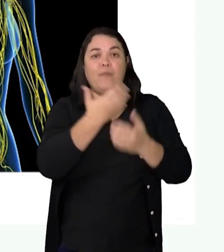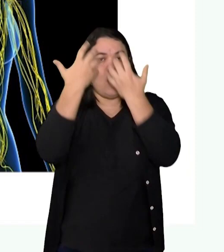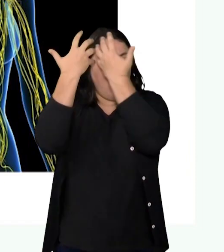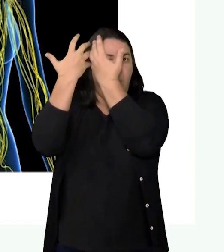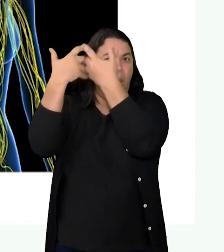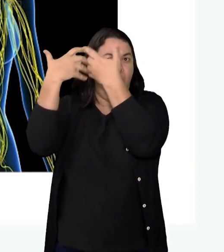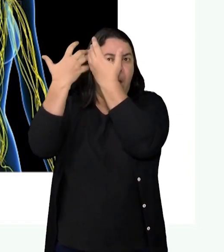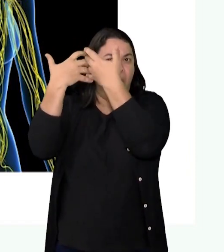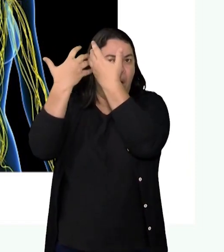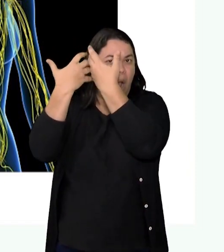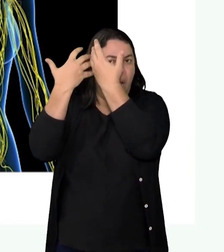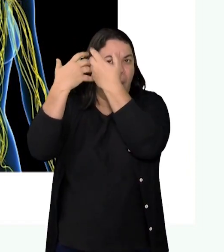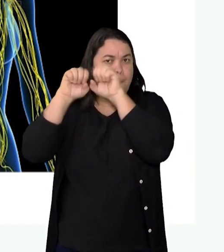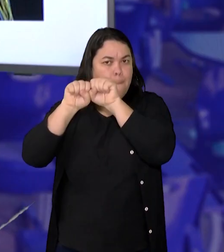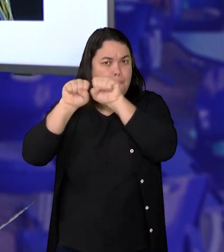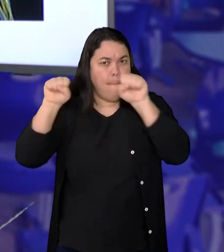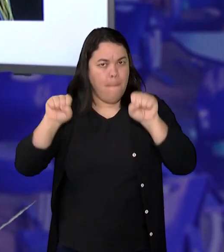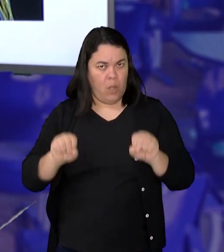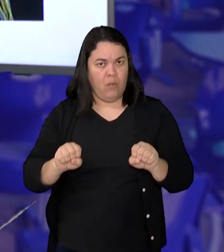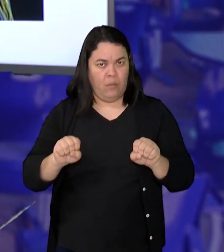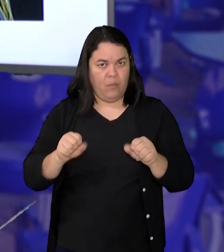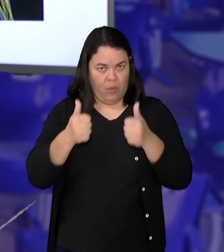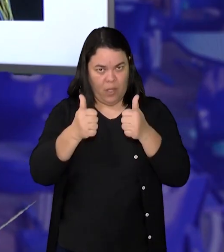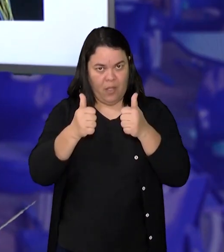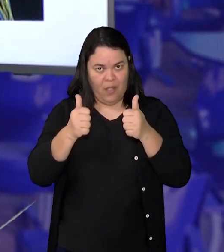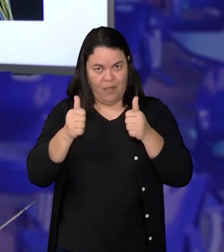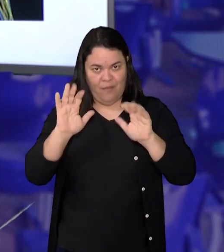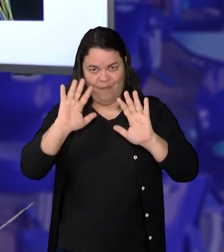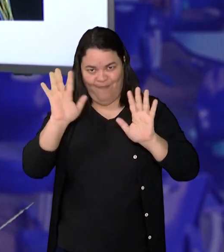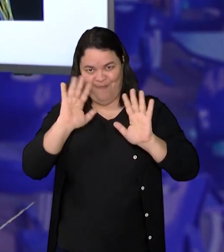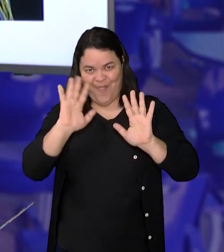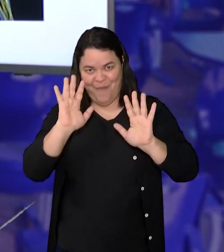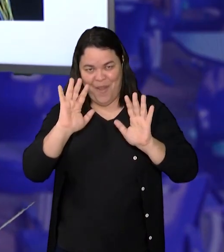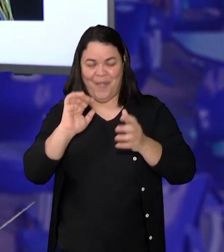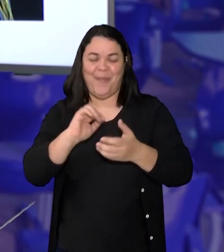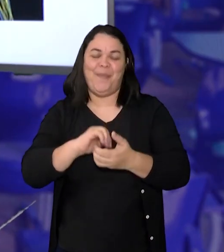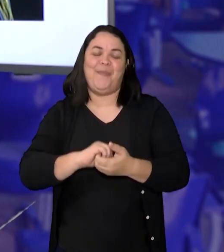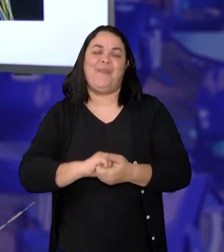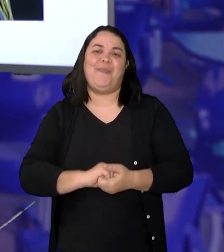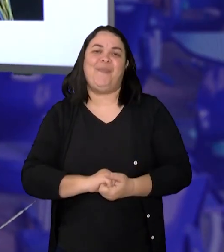pouquinho sobre o sistema nervoso. Então, a gente se vê em um próximo momento. Até mais!